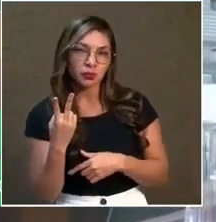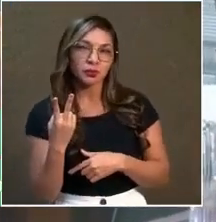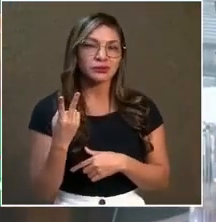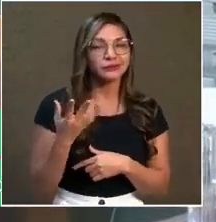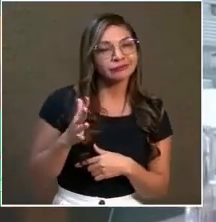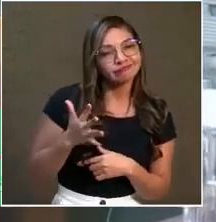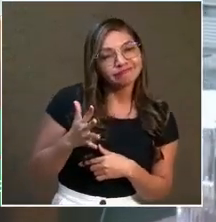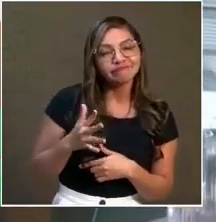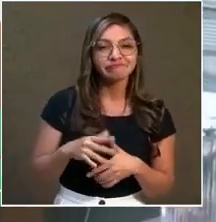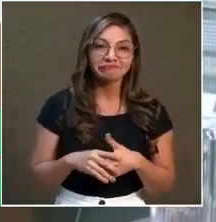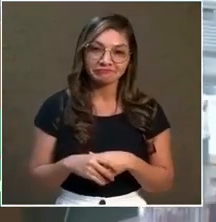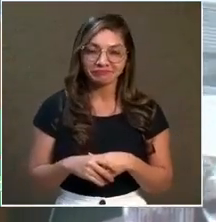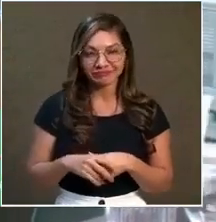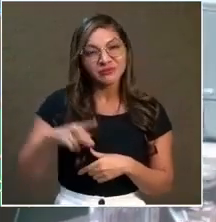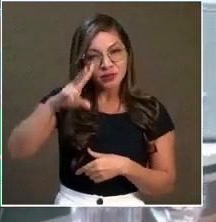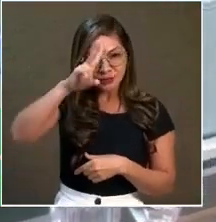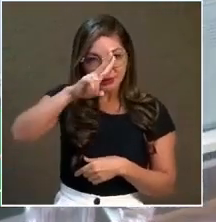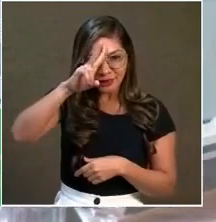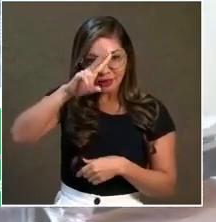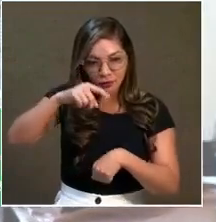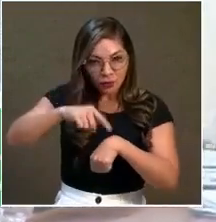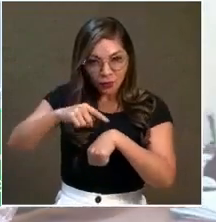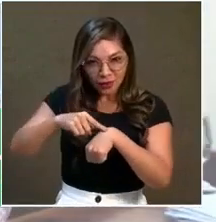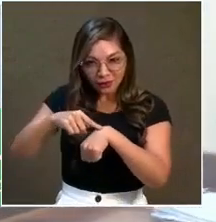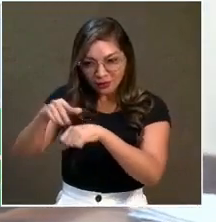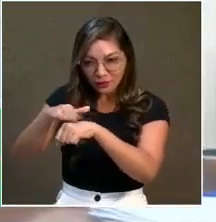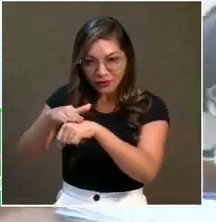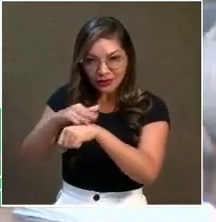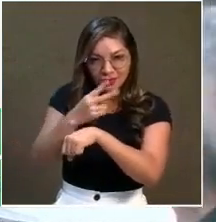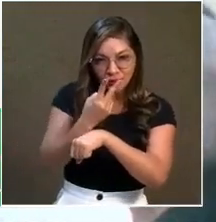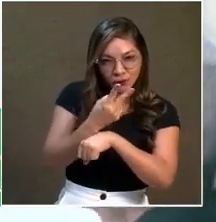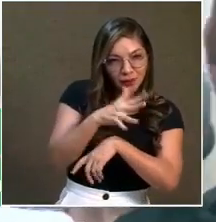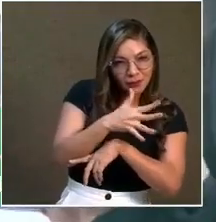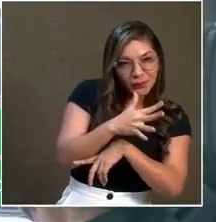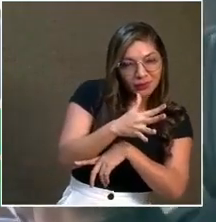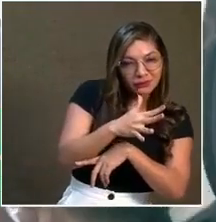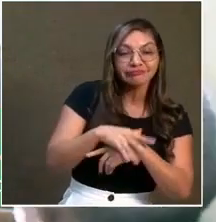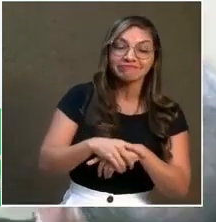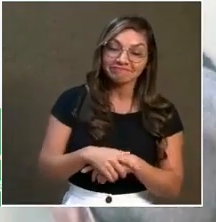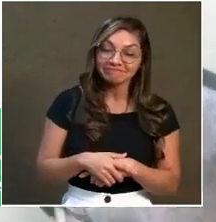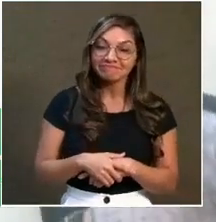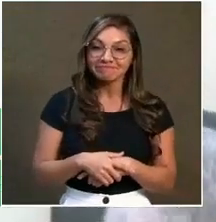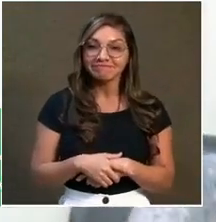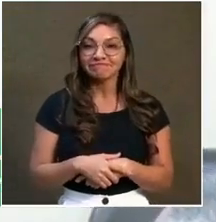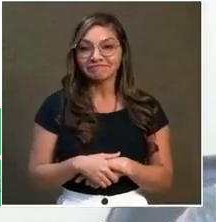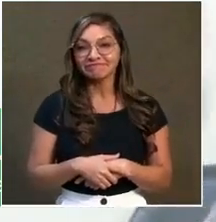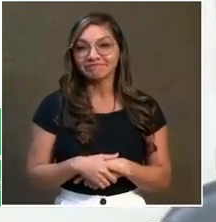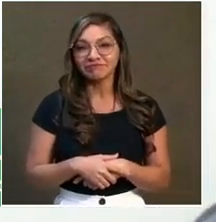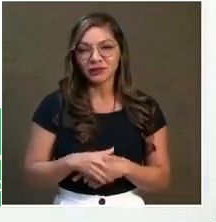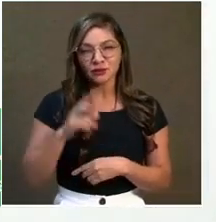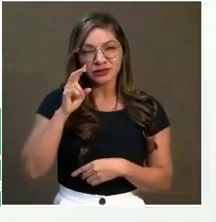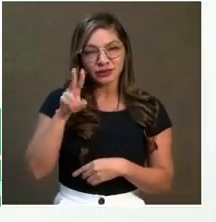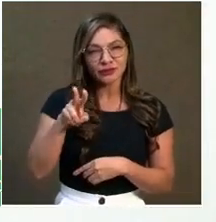2 horas. Vocês lembram do momento da conversa? 2 e pouquinho lá? Está muito apagado, mas vossas excelências visualizaram nas primeiras